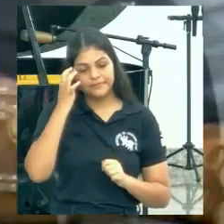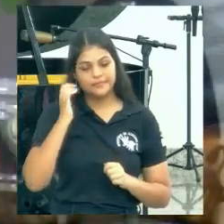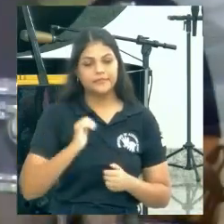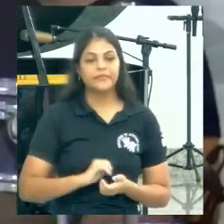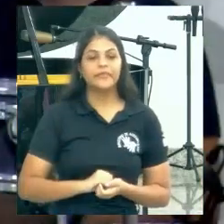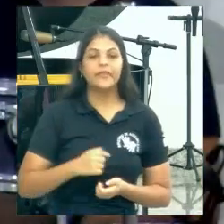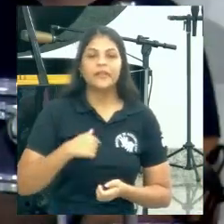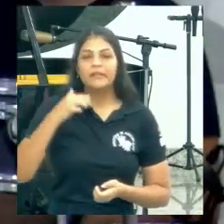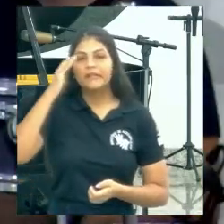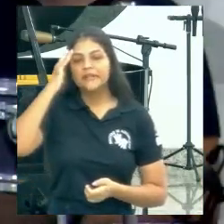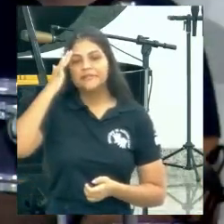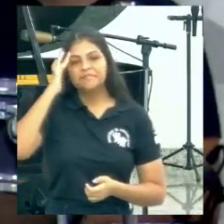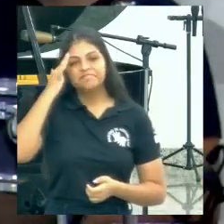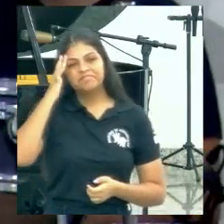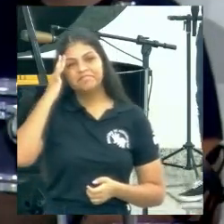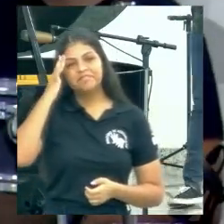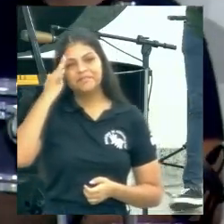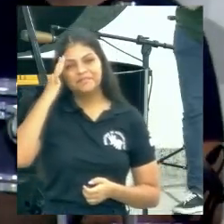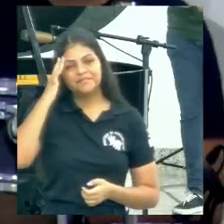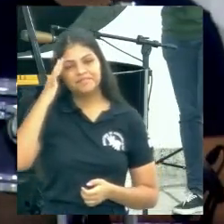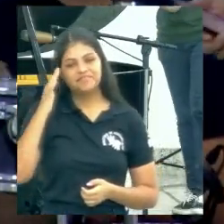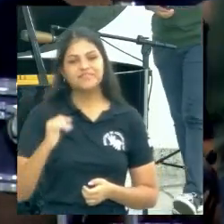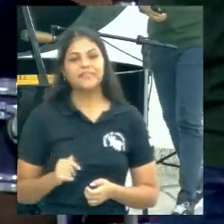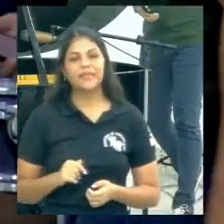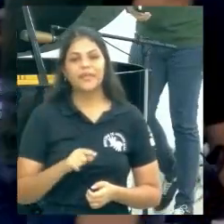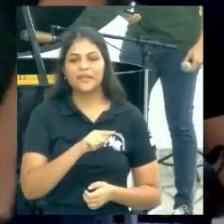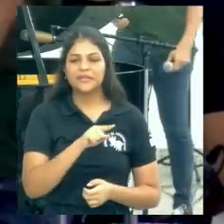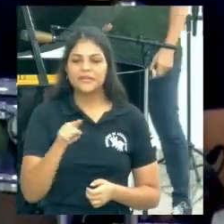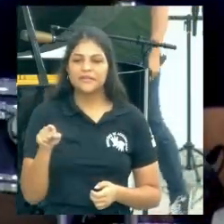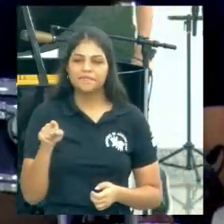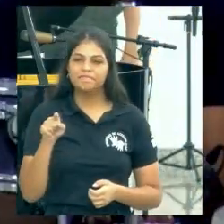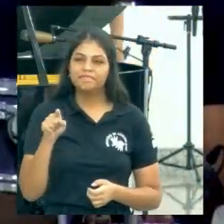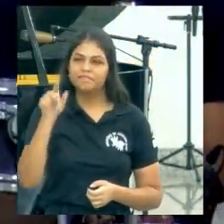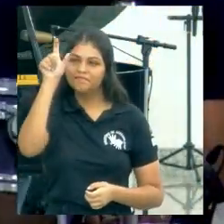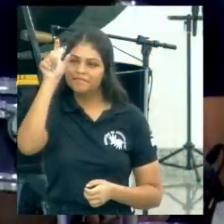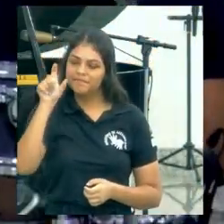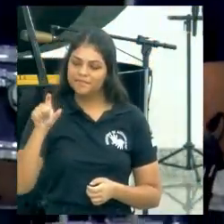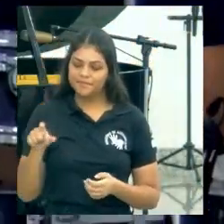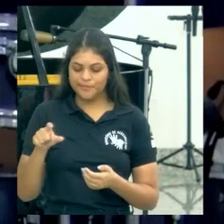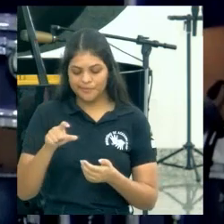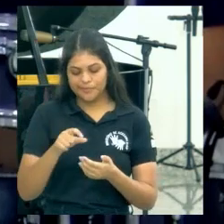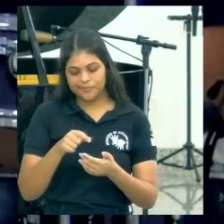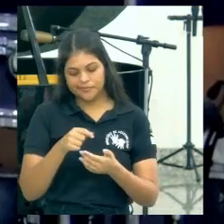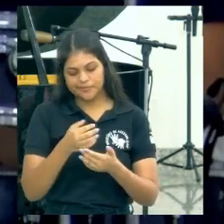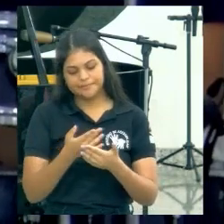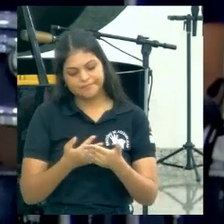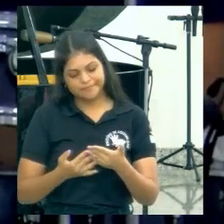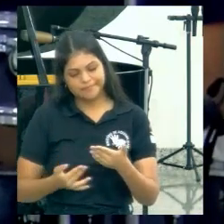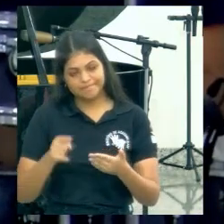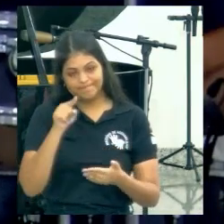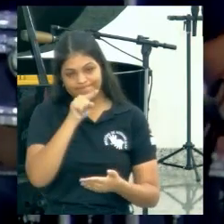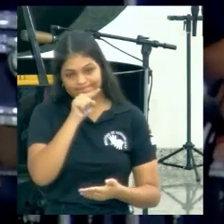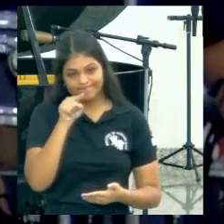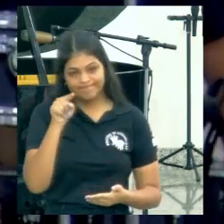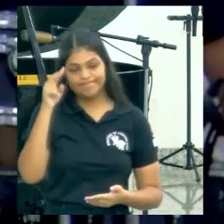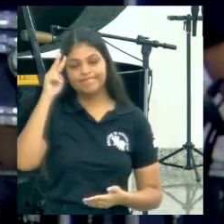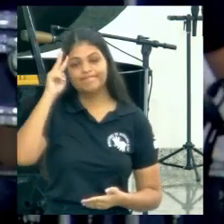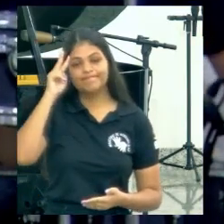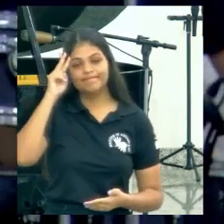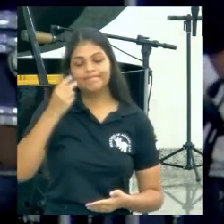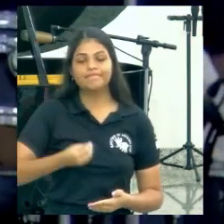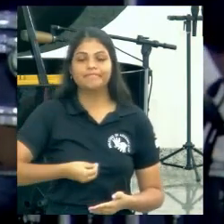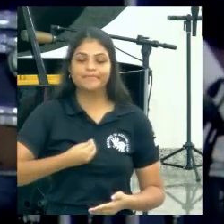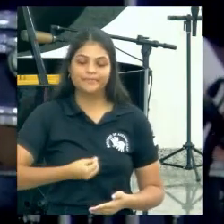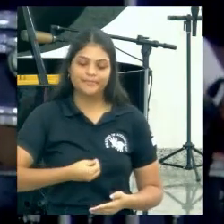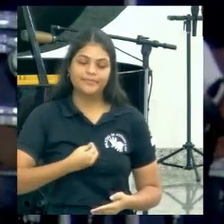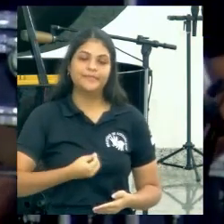Eu não sei exatamente, não sei o que é que as pessoas leem através de sua vida. Mas a certeza